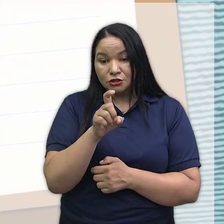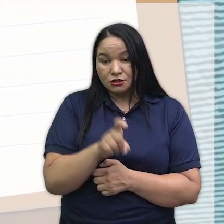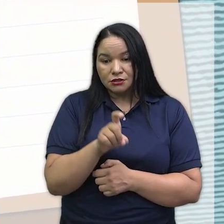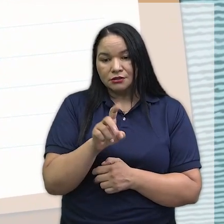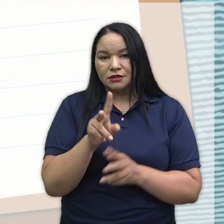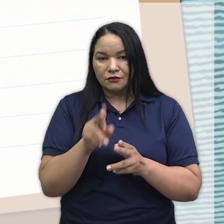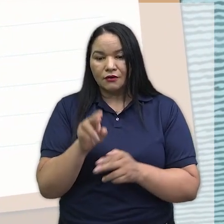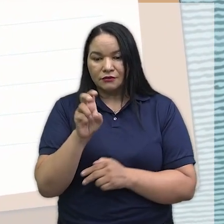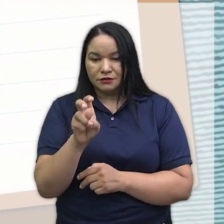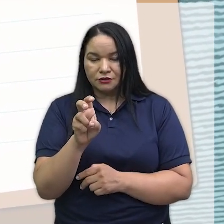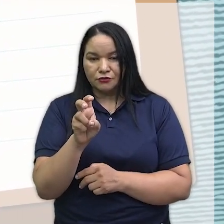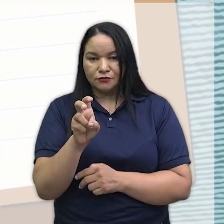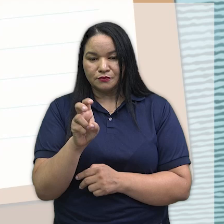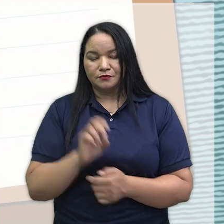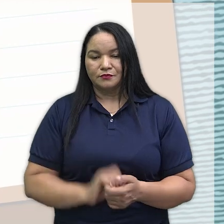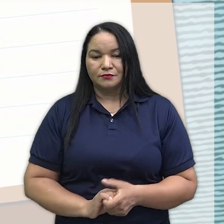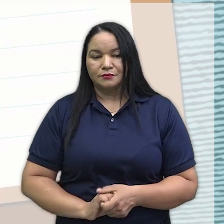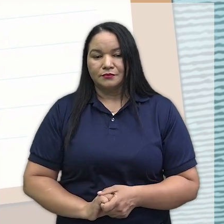é igual a 5.